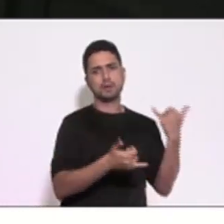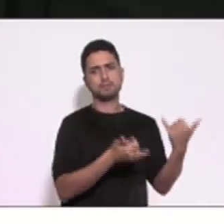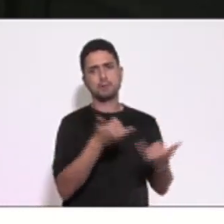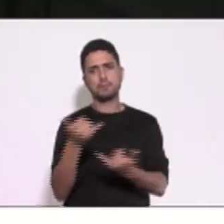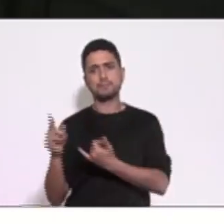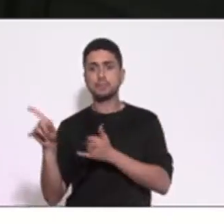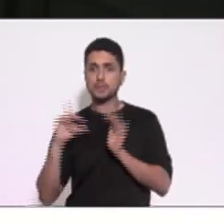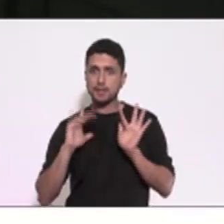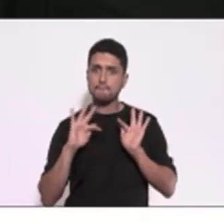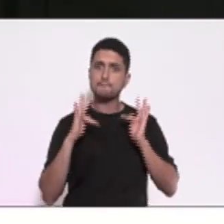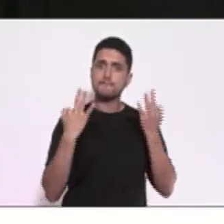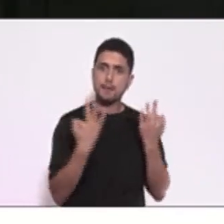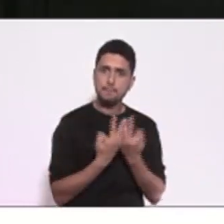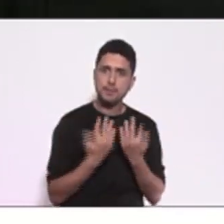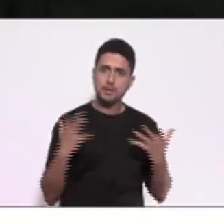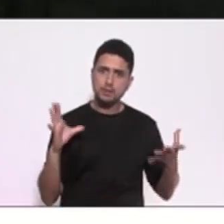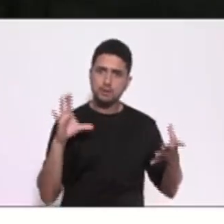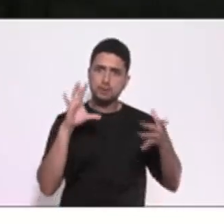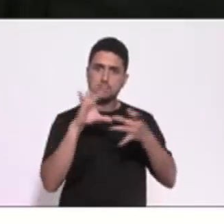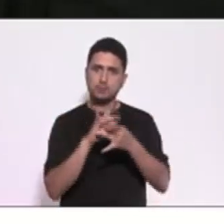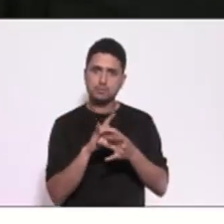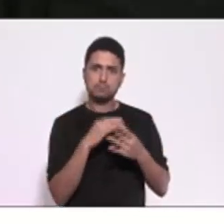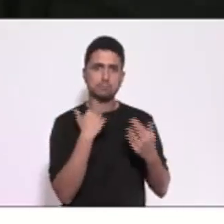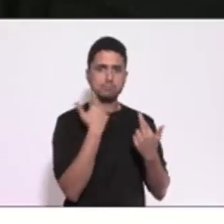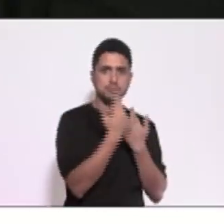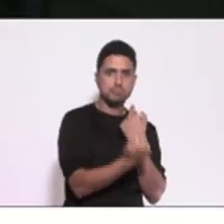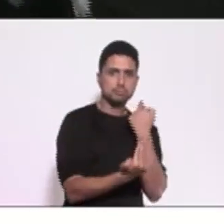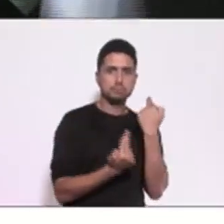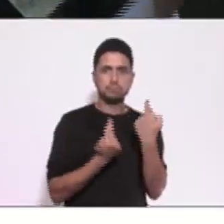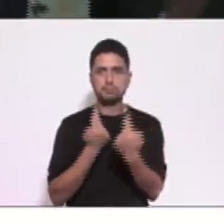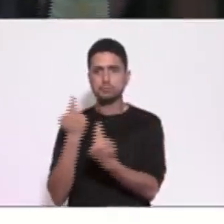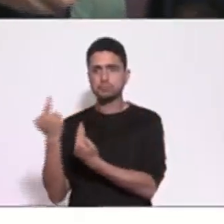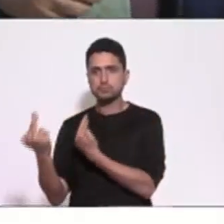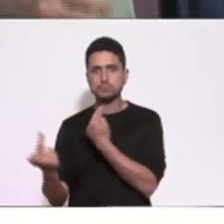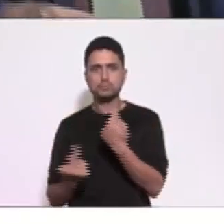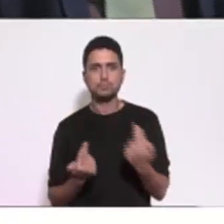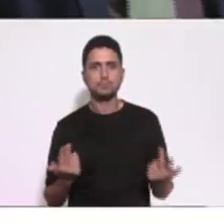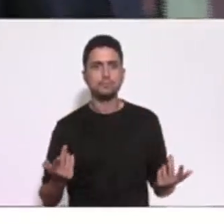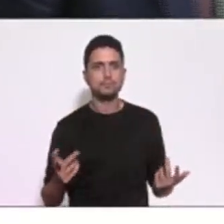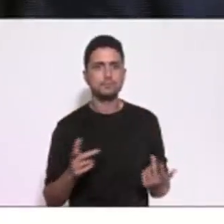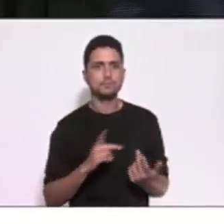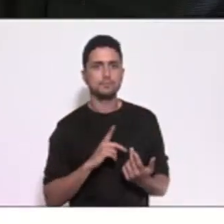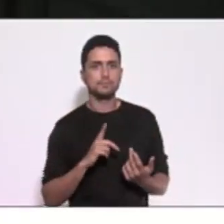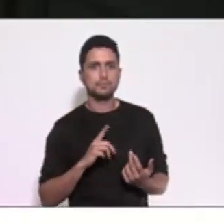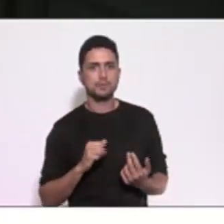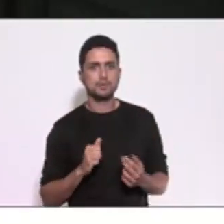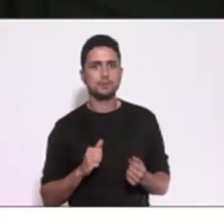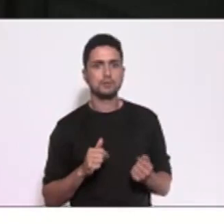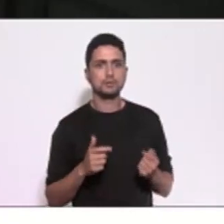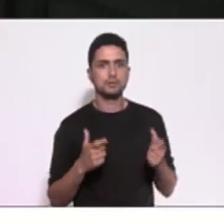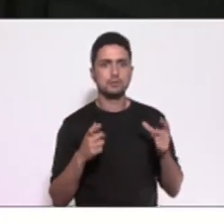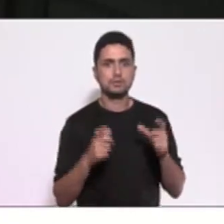reúnem, as famílias se confraternizam, as famílias têm o espaço da vivência. É o que nós